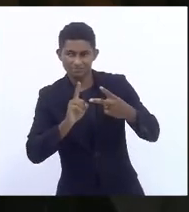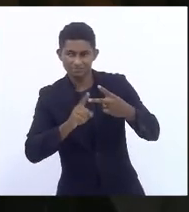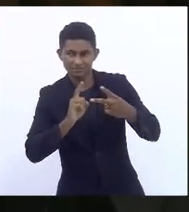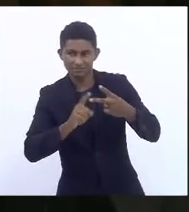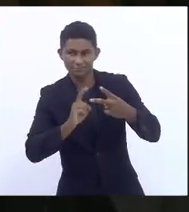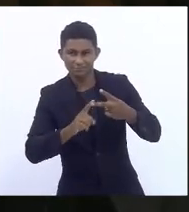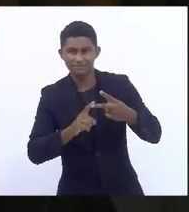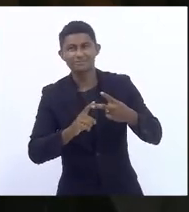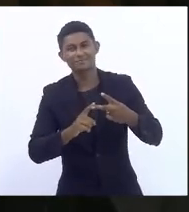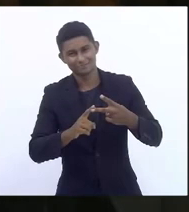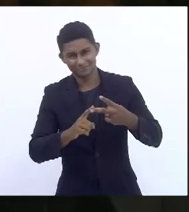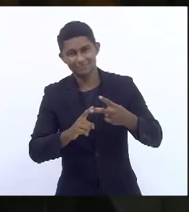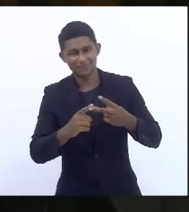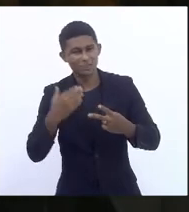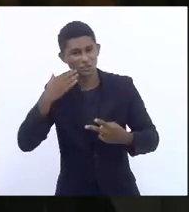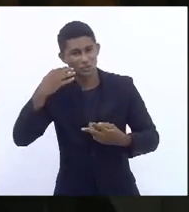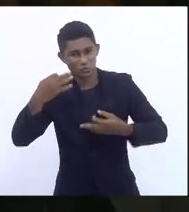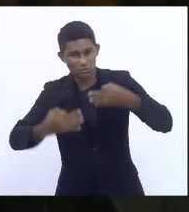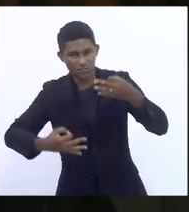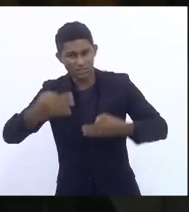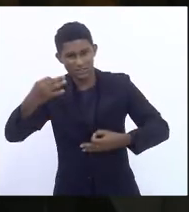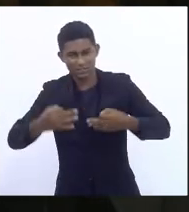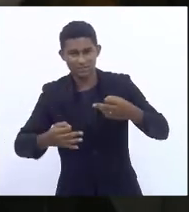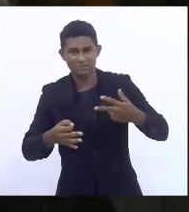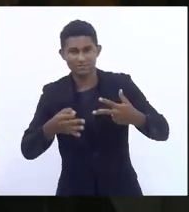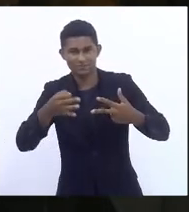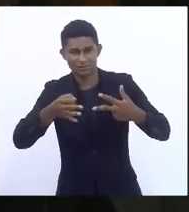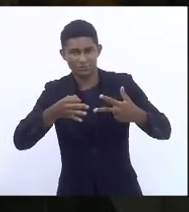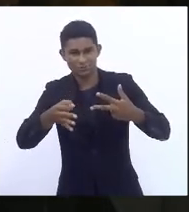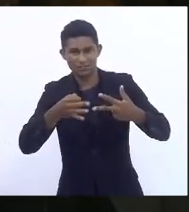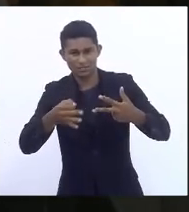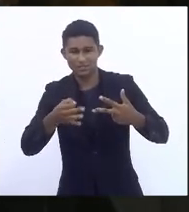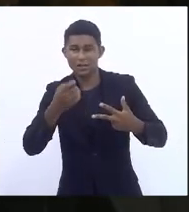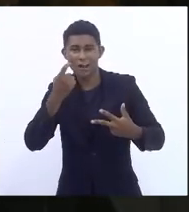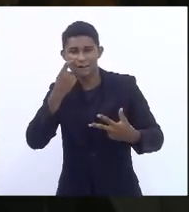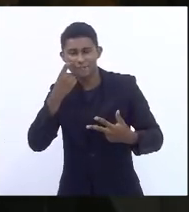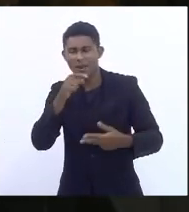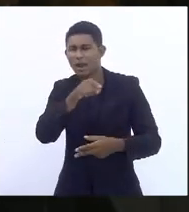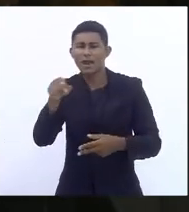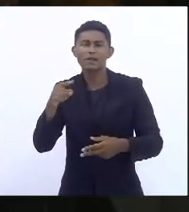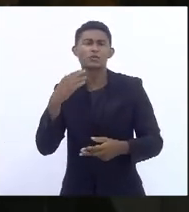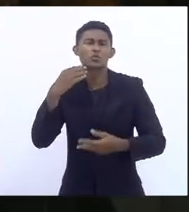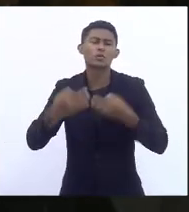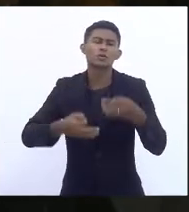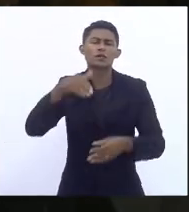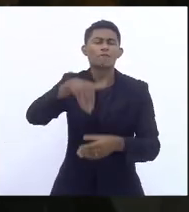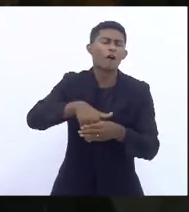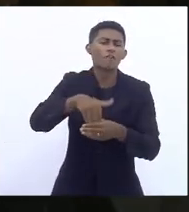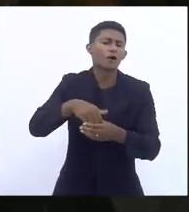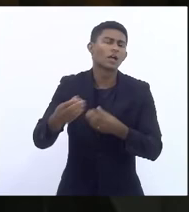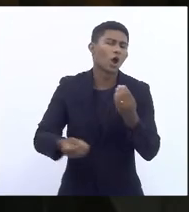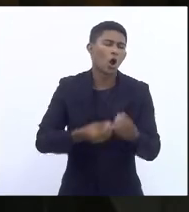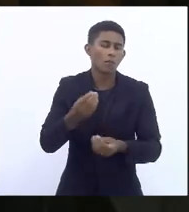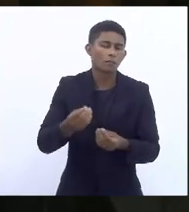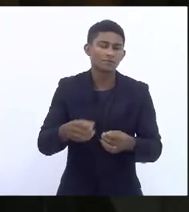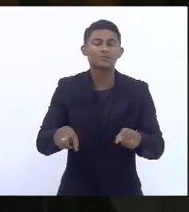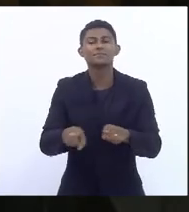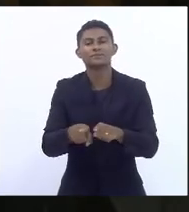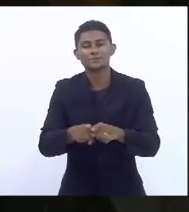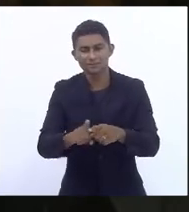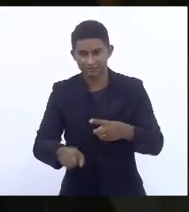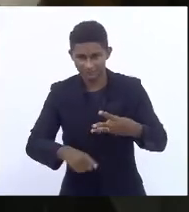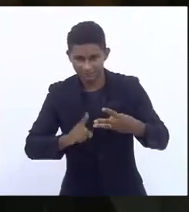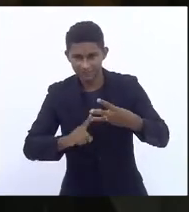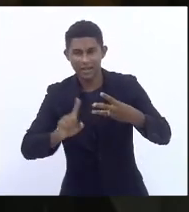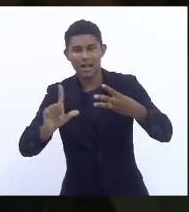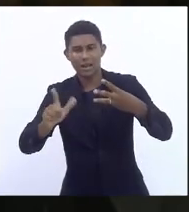maneira como votam os juízes e os desembargadores, e a melhor maneira de examinar o Poder Legislativo é avaliar como votam os deputados e deputadas